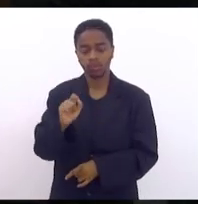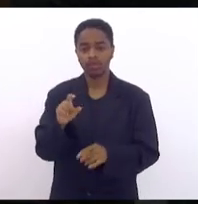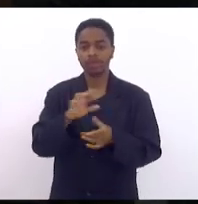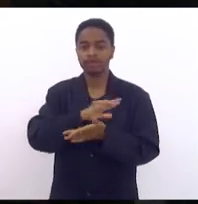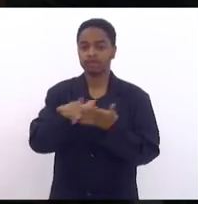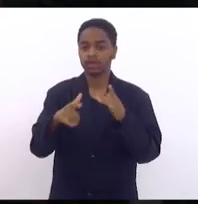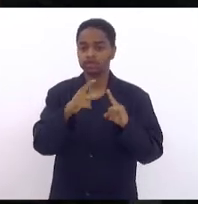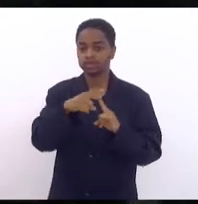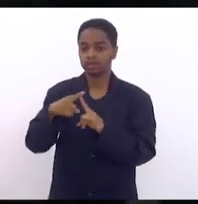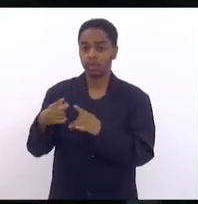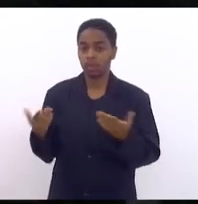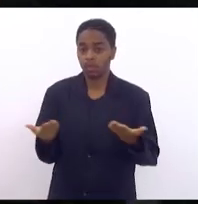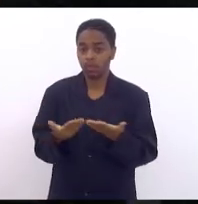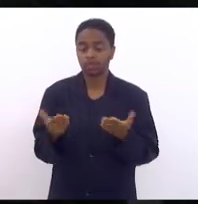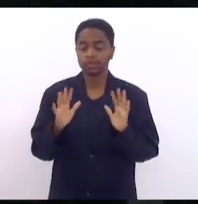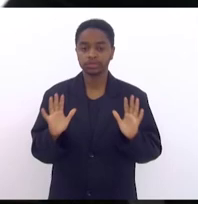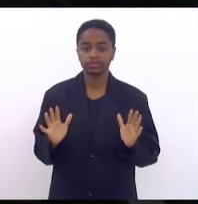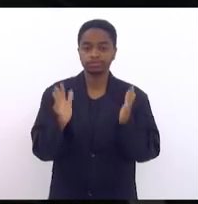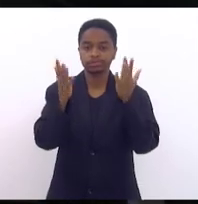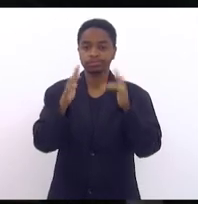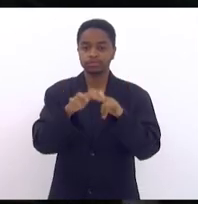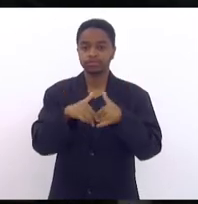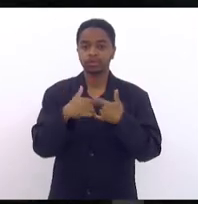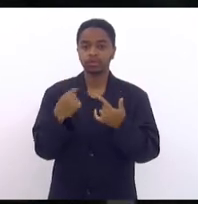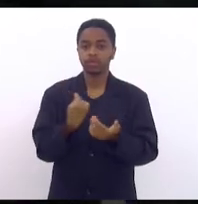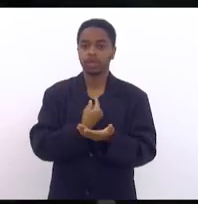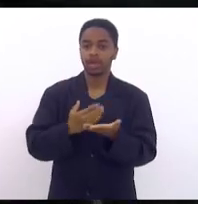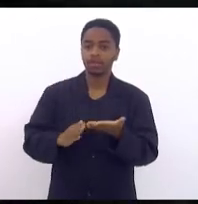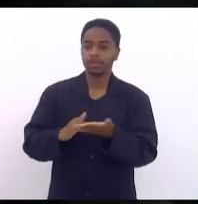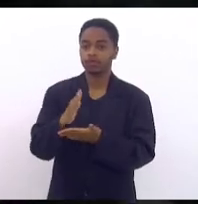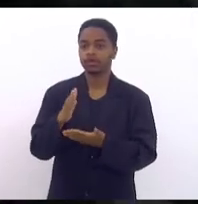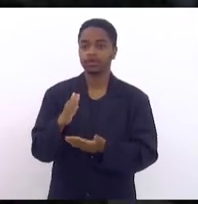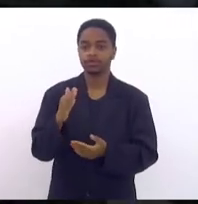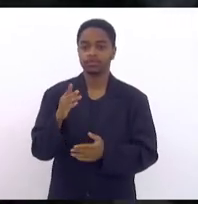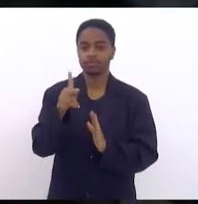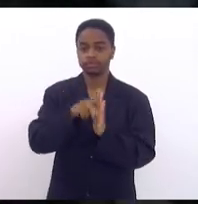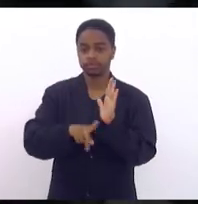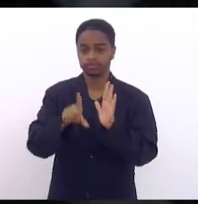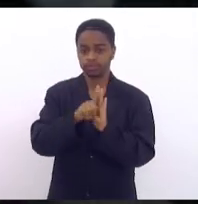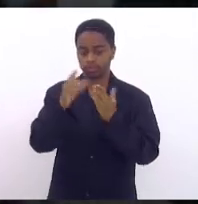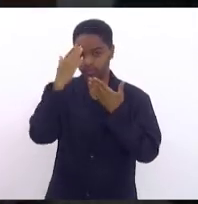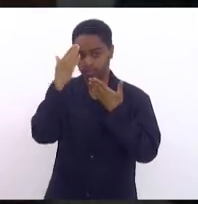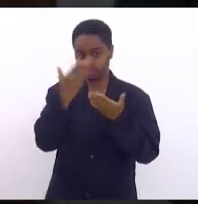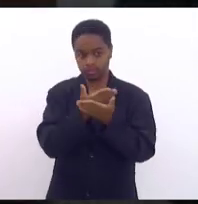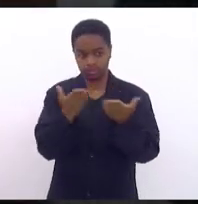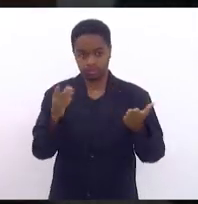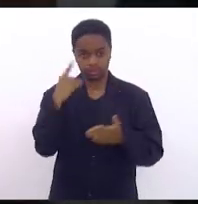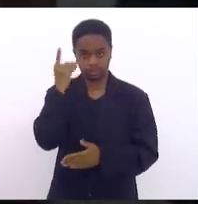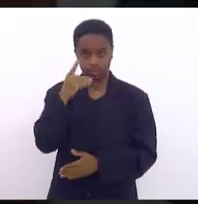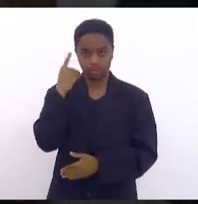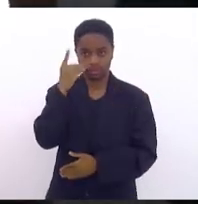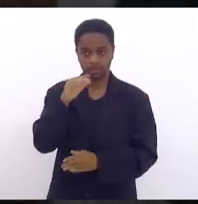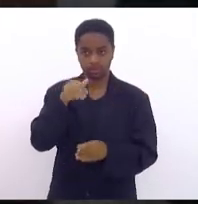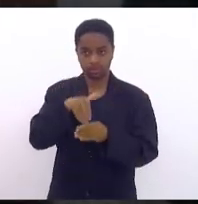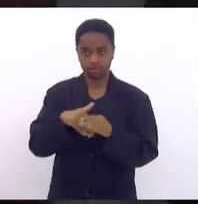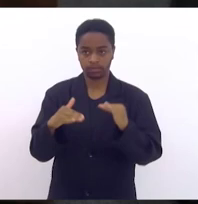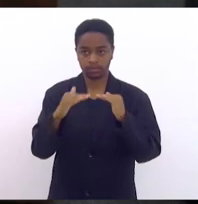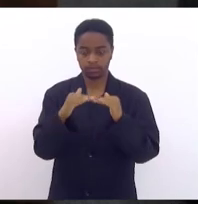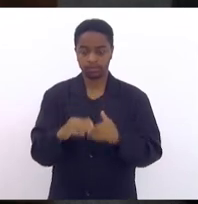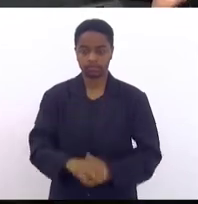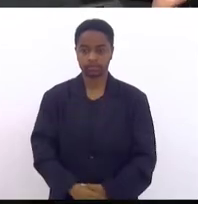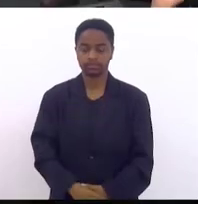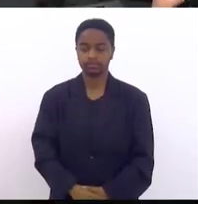que hoje estão em festa com a aprovação em primeira desse projeto. Agradeço a todos os deputados e deputadas pelo voto